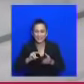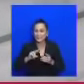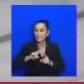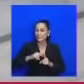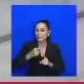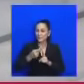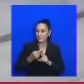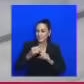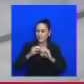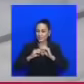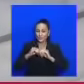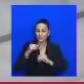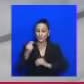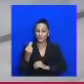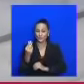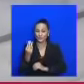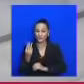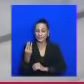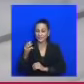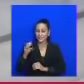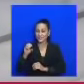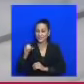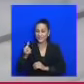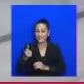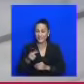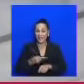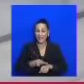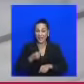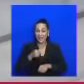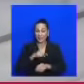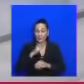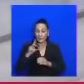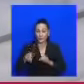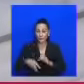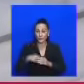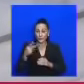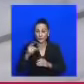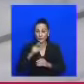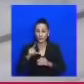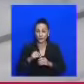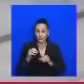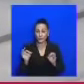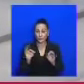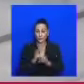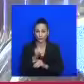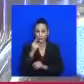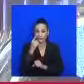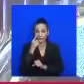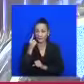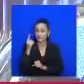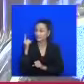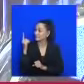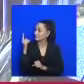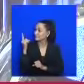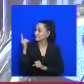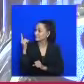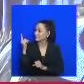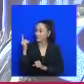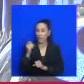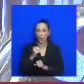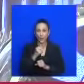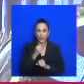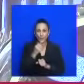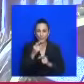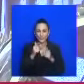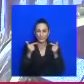do concurso 2306. Agora passaremos ao segundo sorteio. Tudo pronto? Bolas posicionadas? Boa